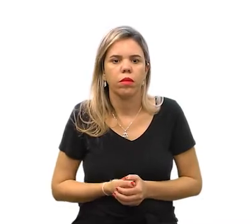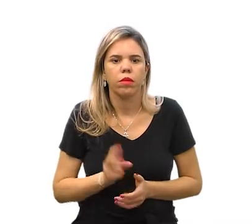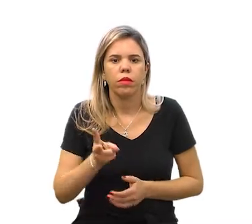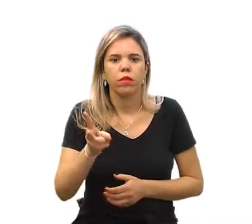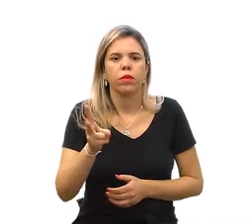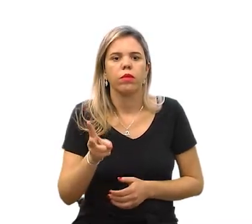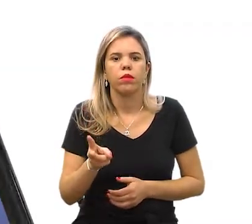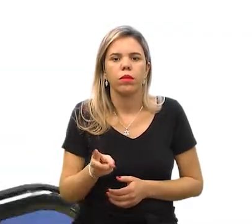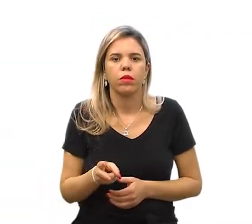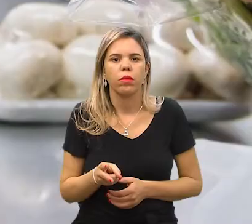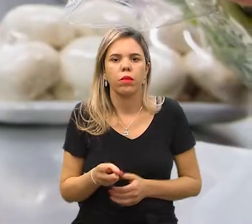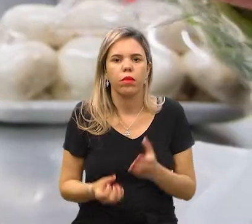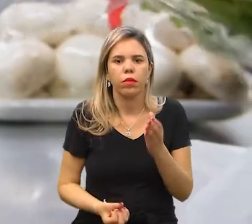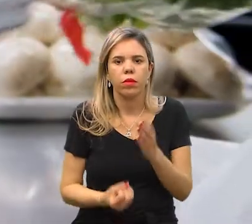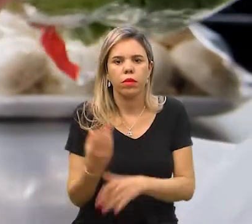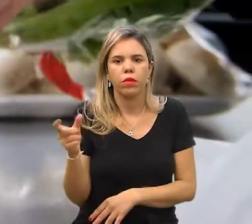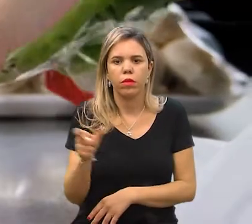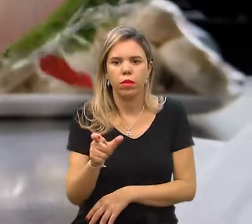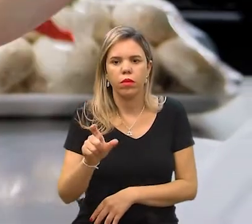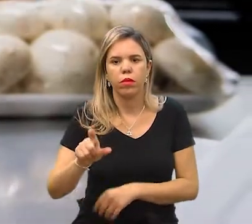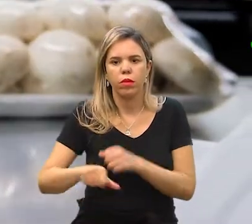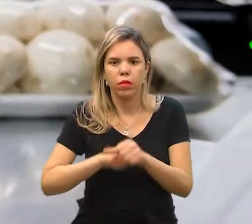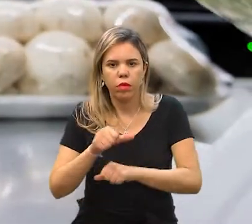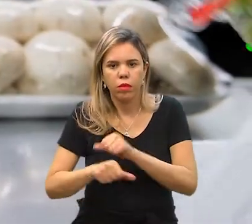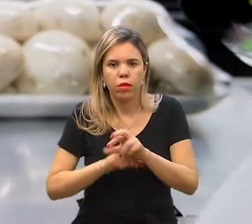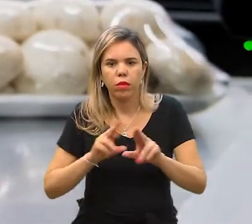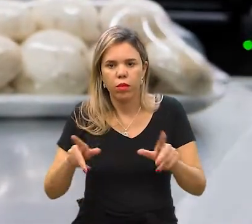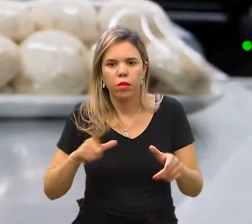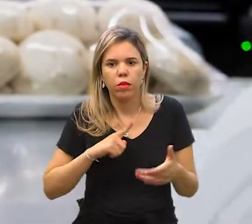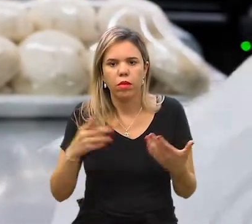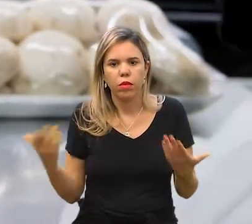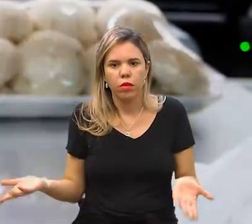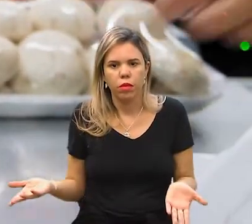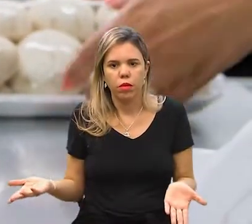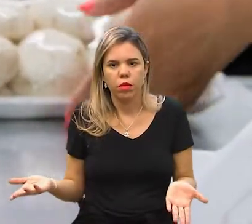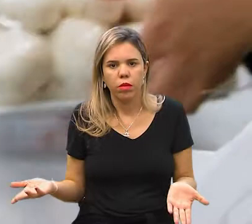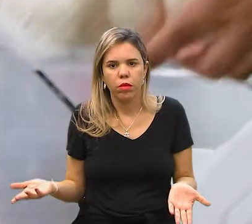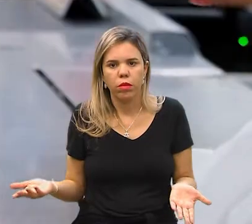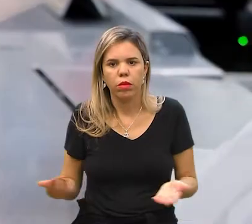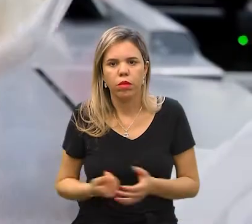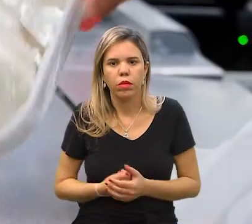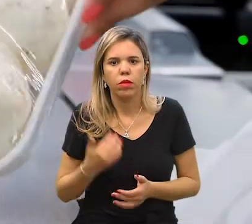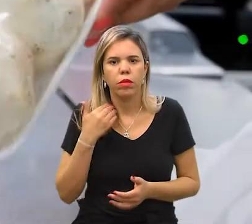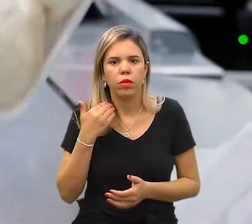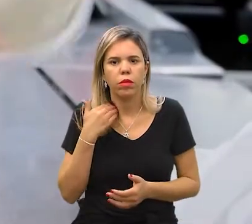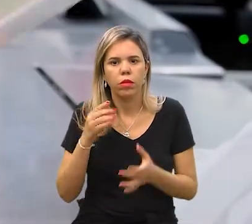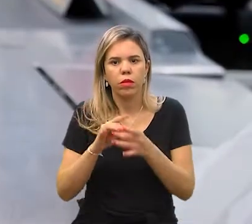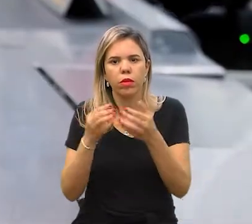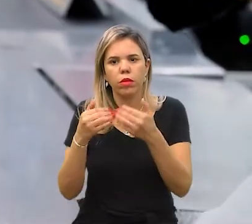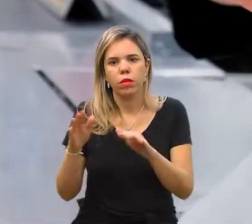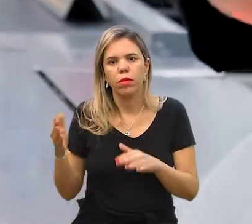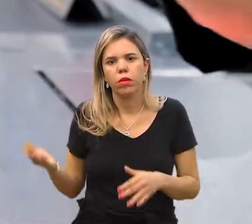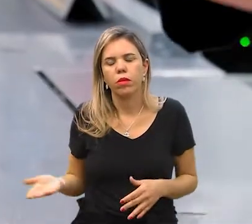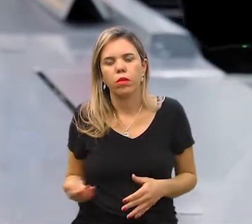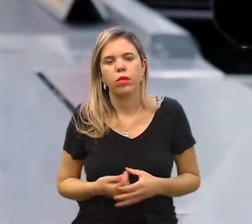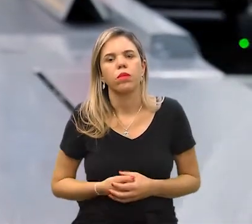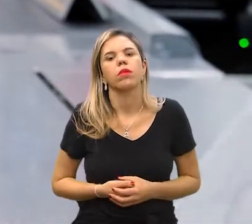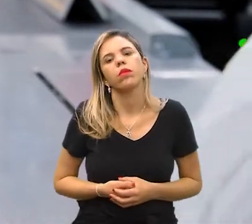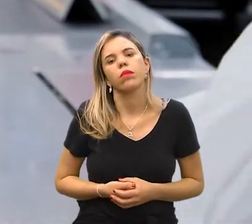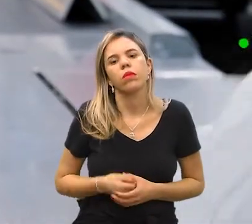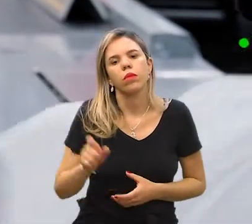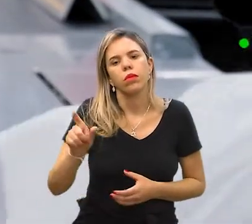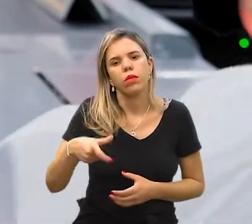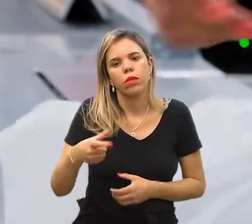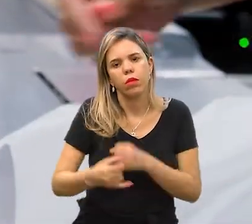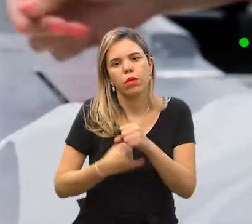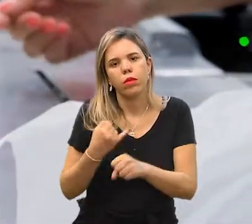toda hora você ter que ficar gerando um cartão diferente e tudo mais. Recentemente, os bancos também liberaram um